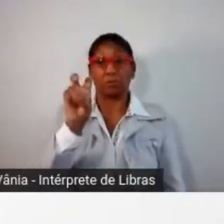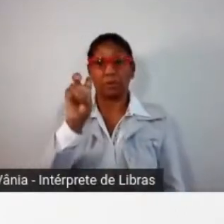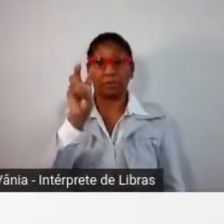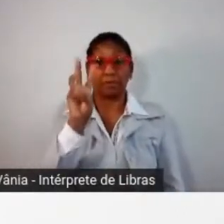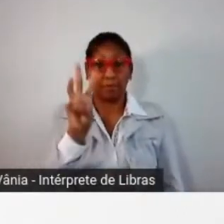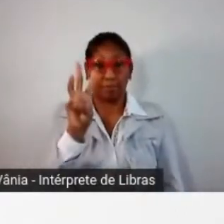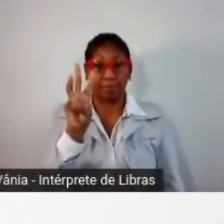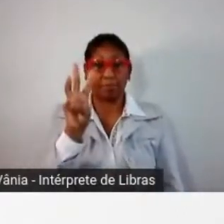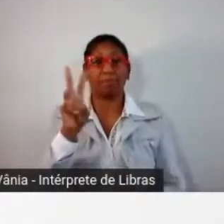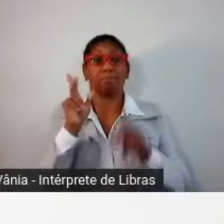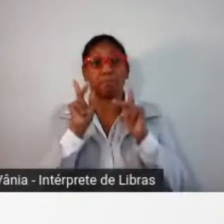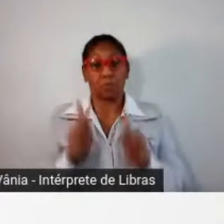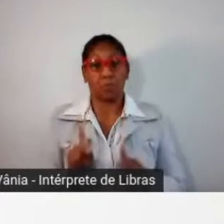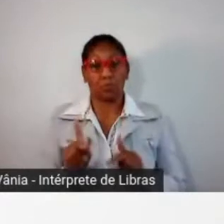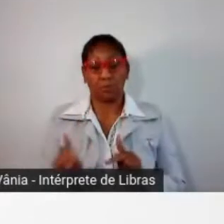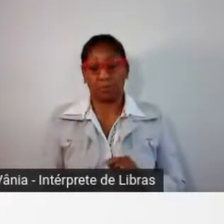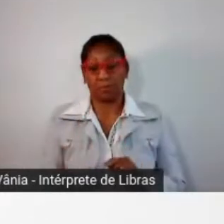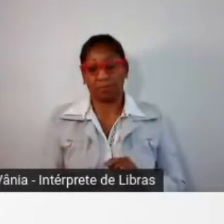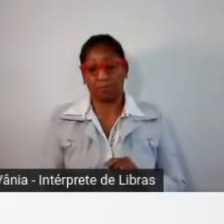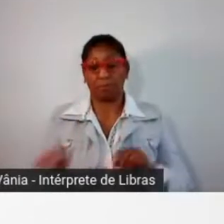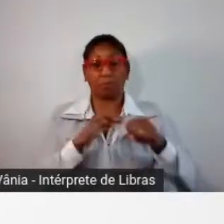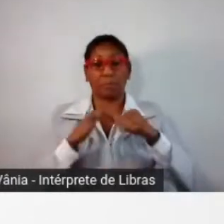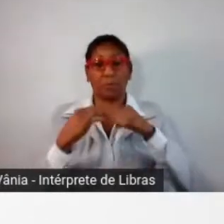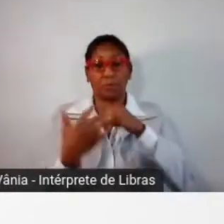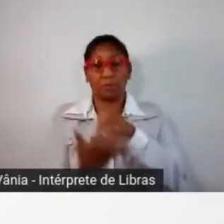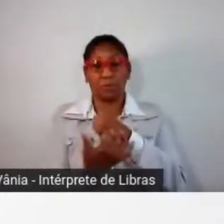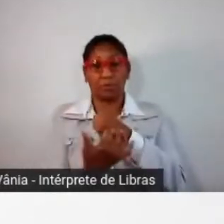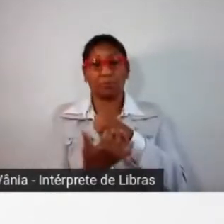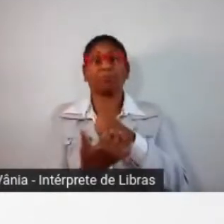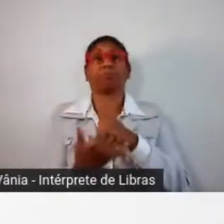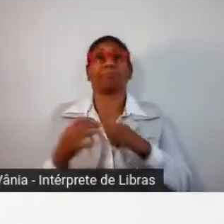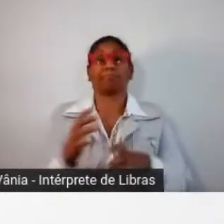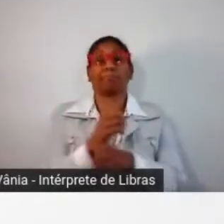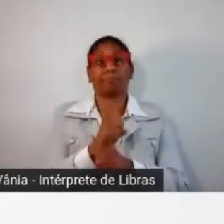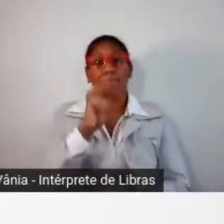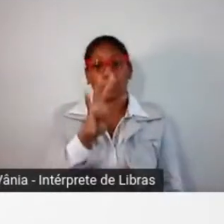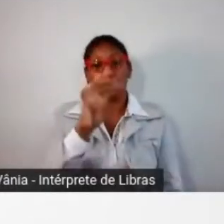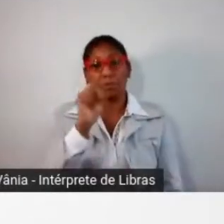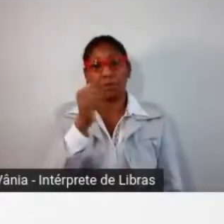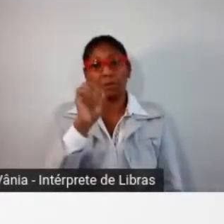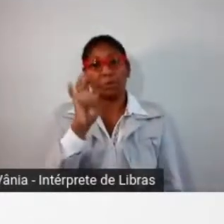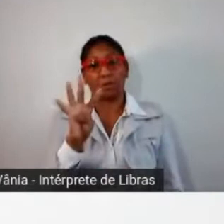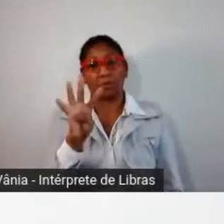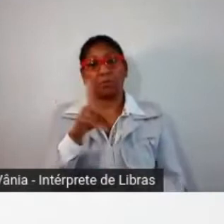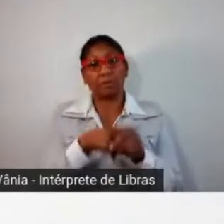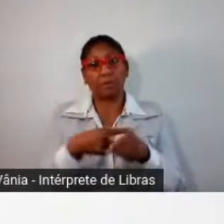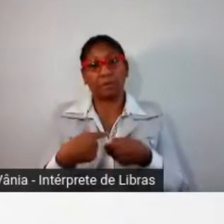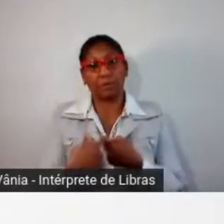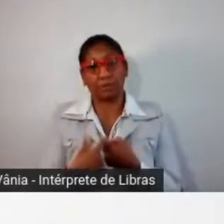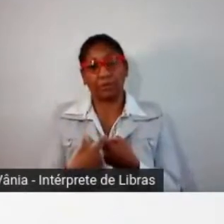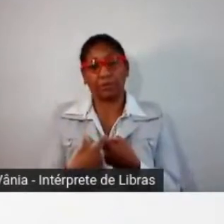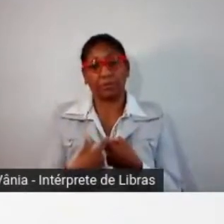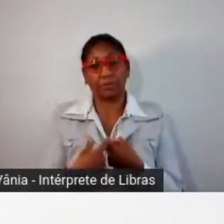109.953 casos confirmados de coronavírus em 484 municípios, ou